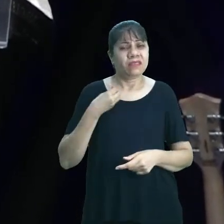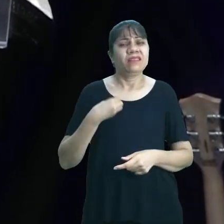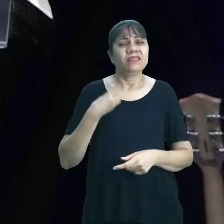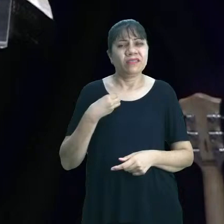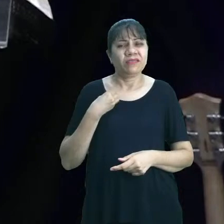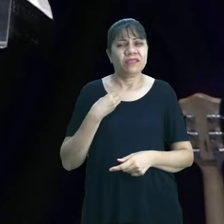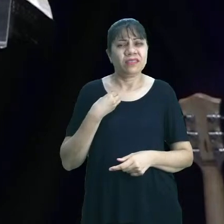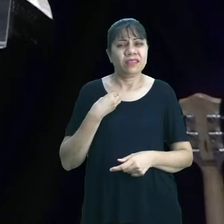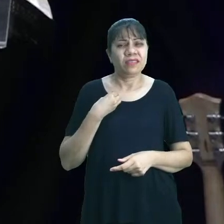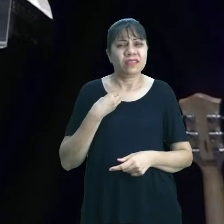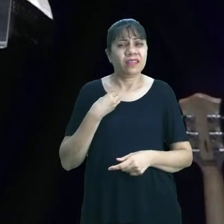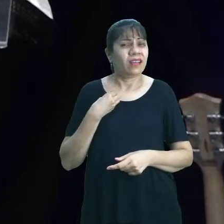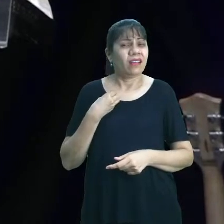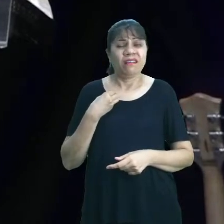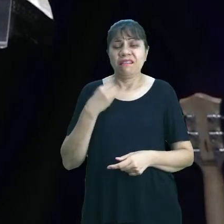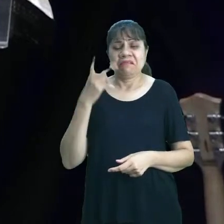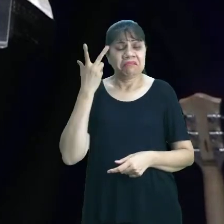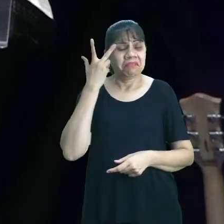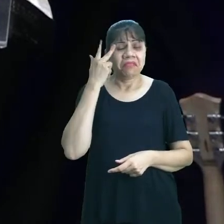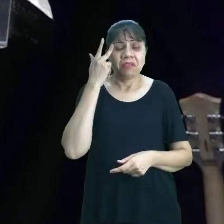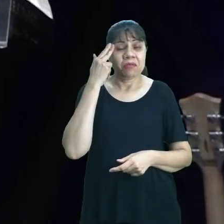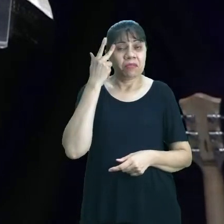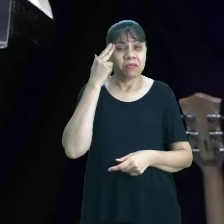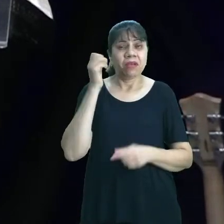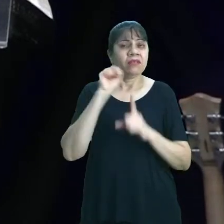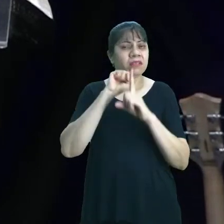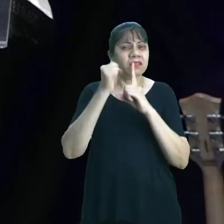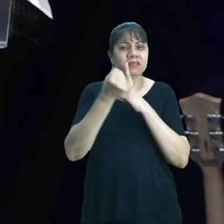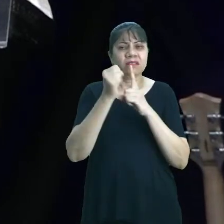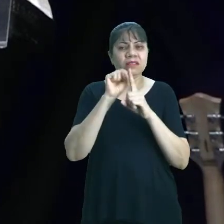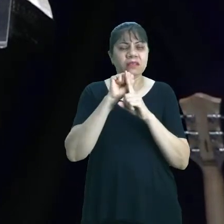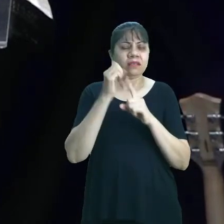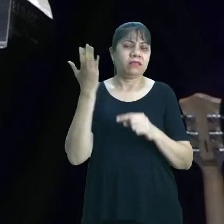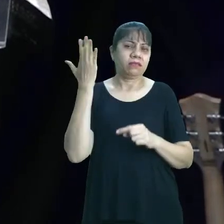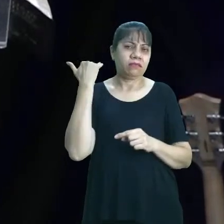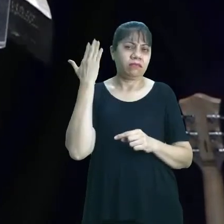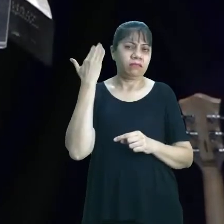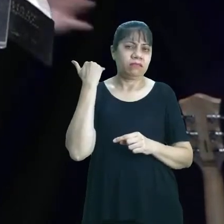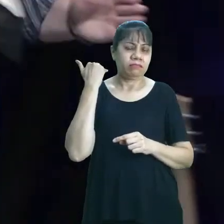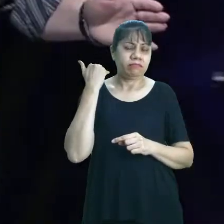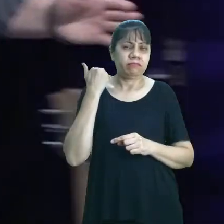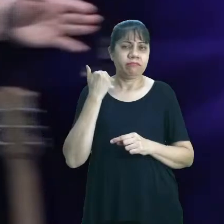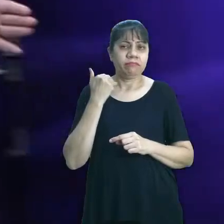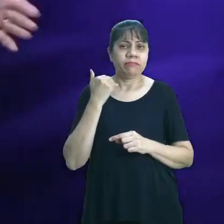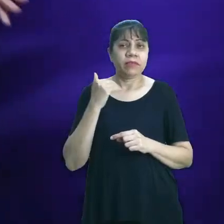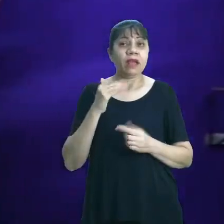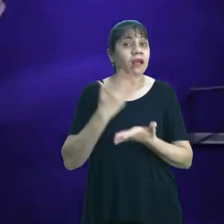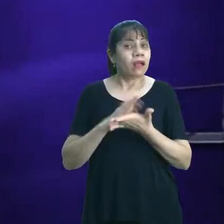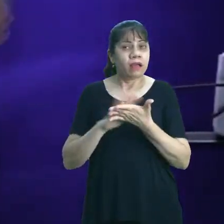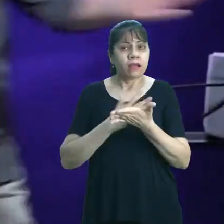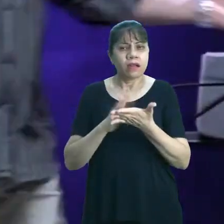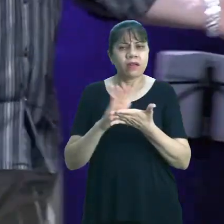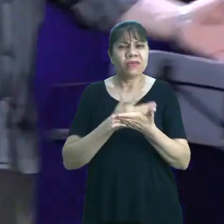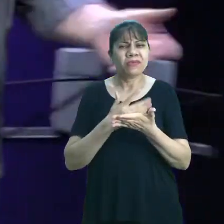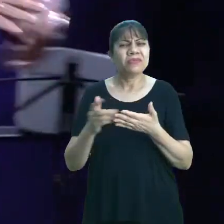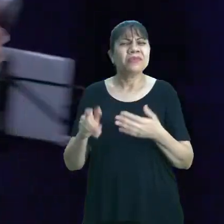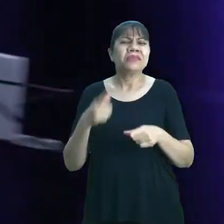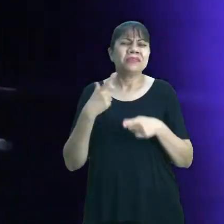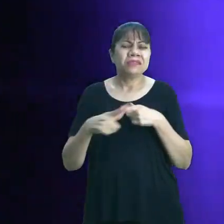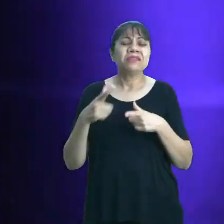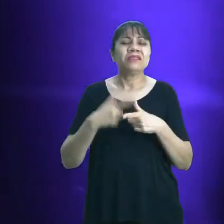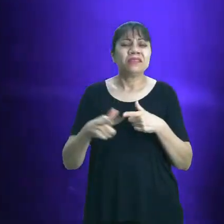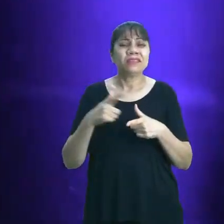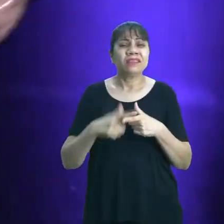sociedade, na sociedade daquela época. E alguns dilemas que são até o dia de